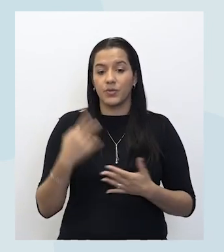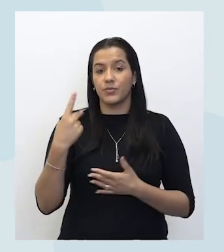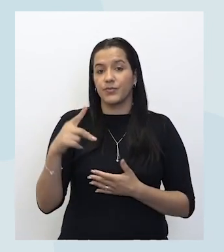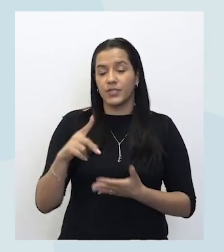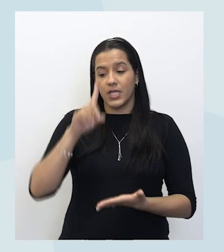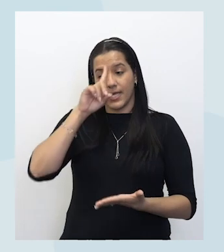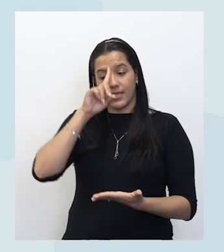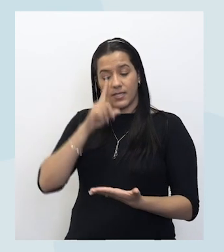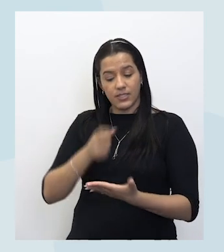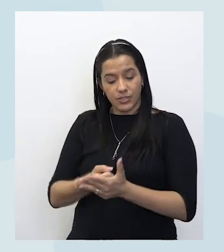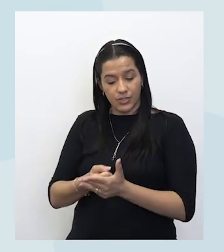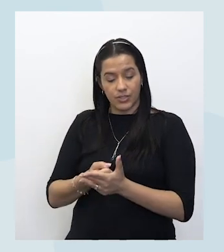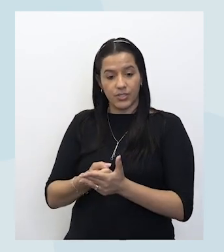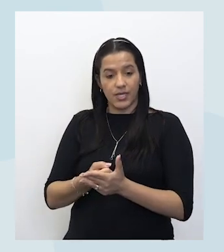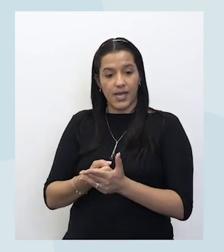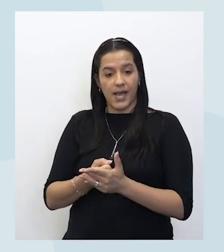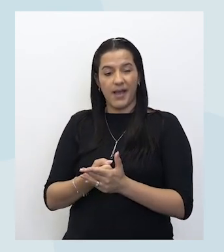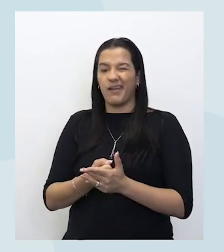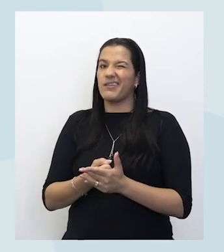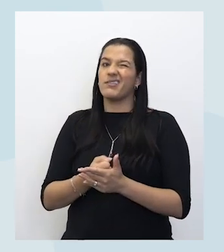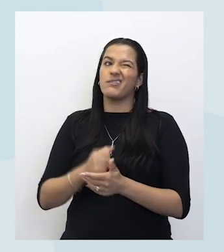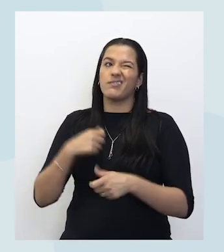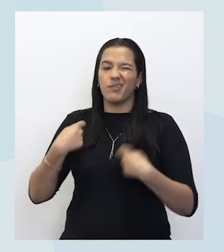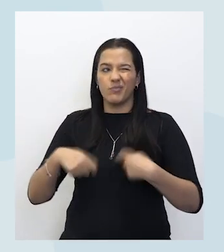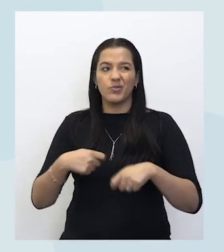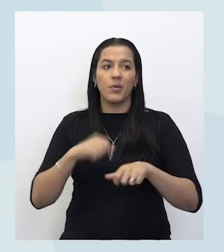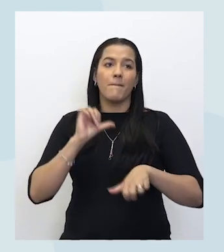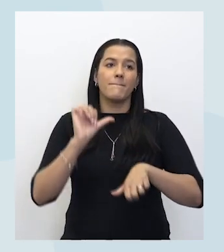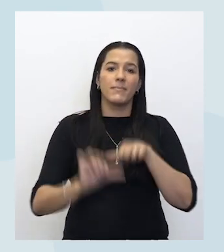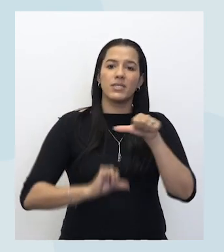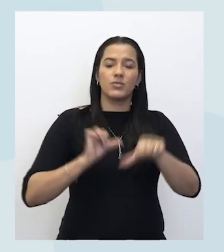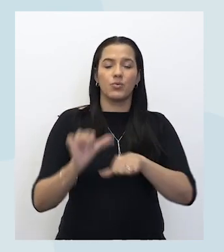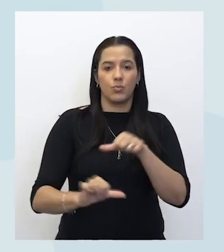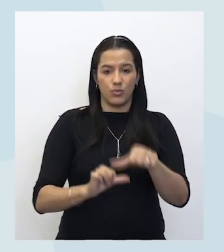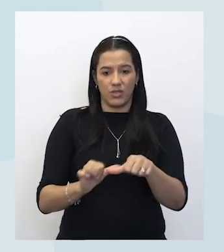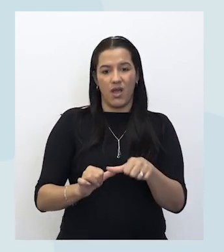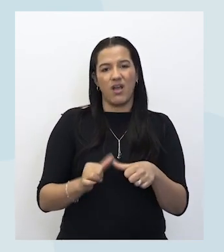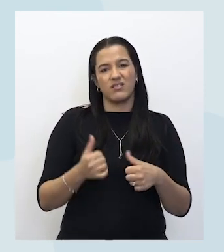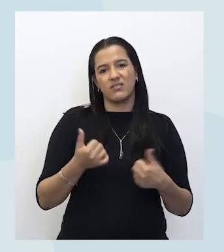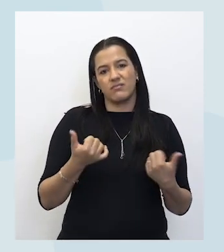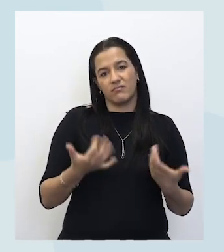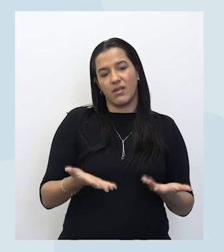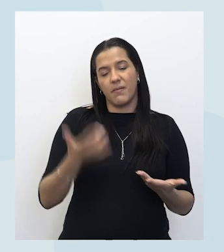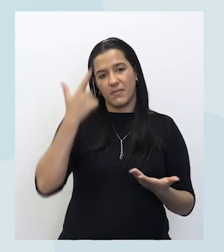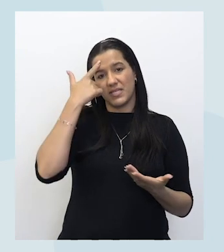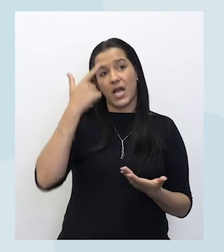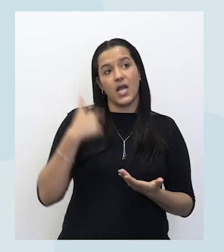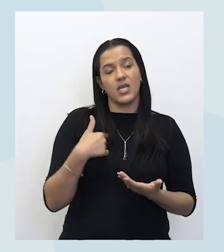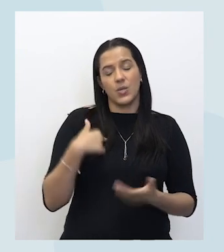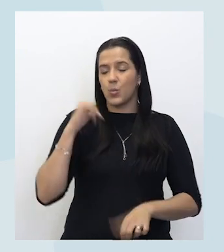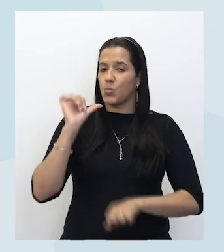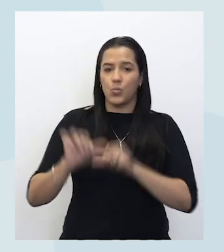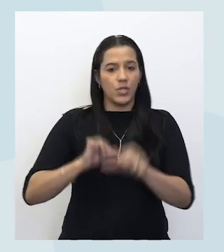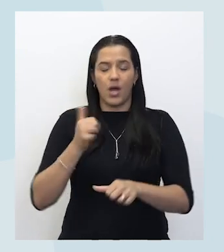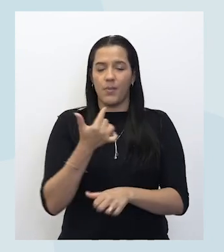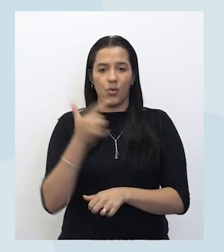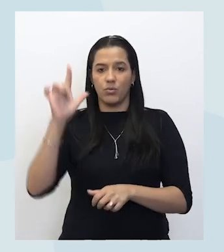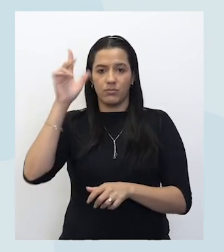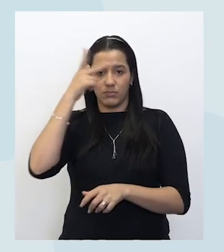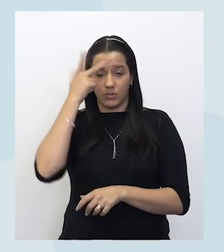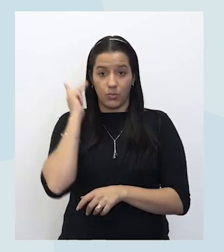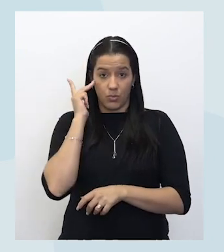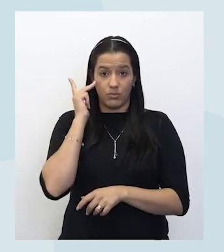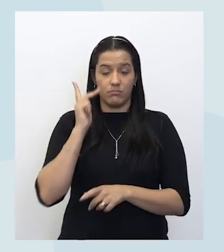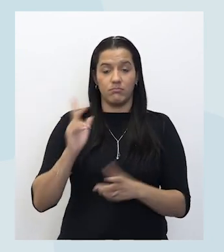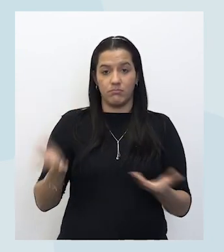decisão que o fez se desfazer, ou seja, eu deixei de ser quem eu achava que eu era e me tornei uma outra pessoa? É